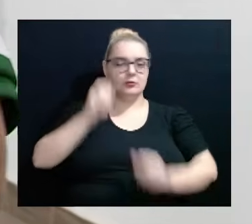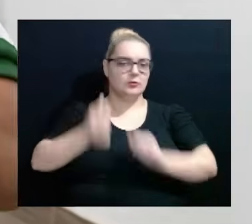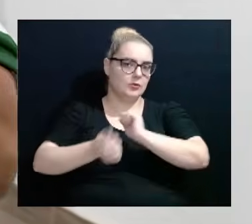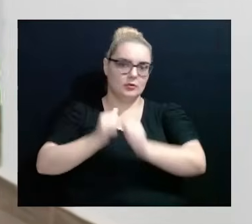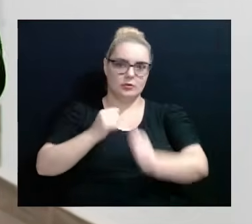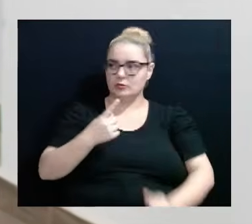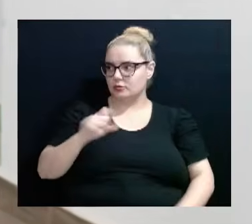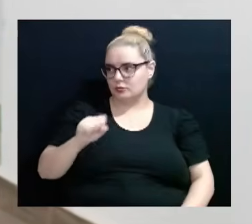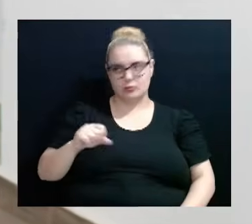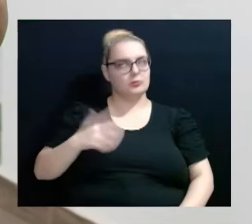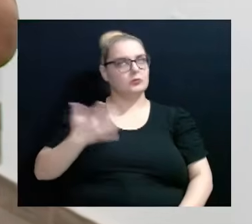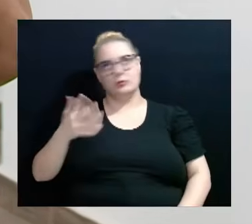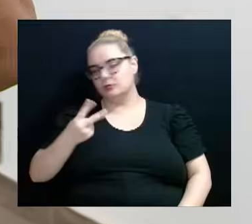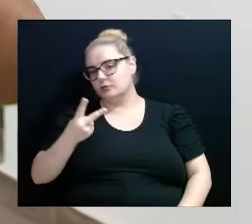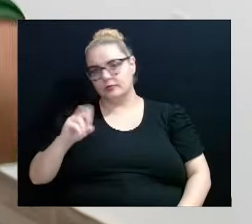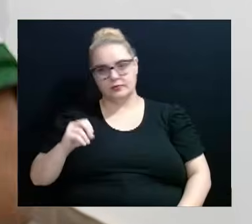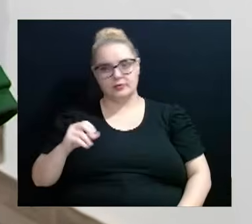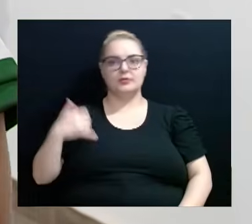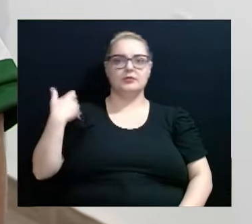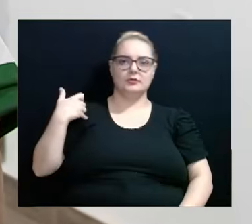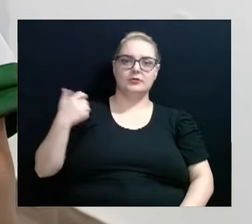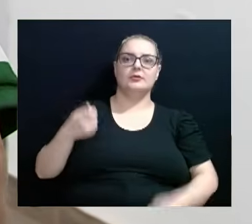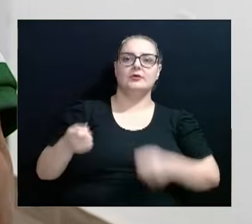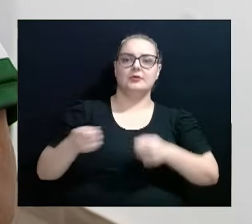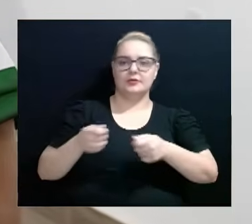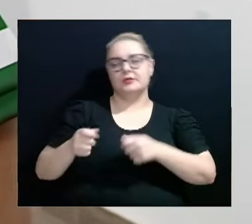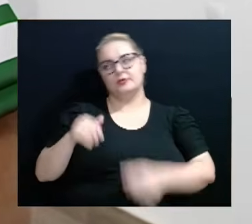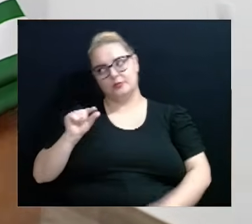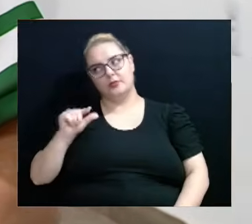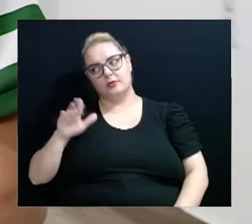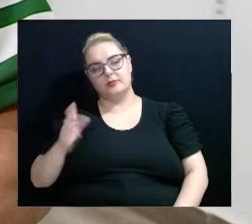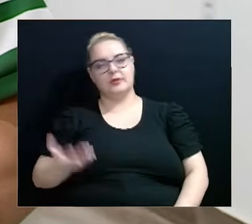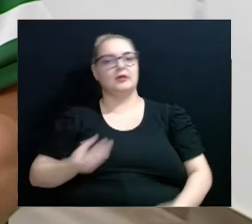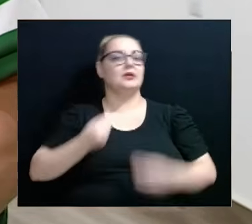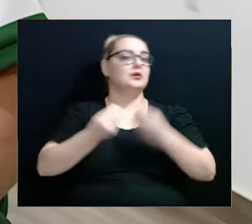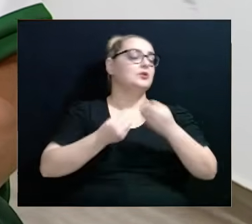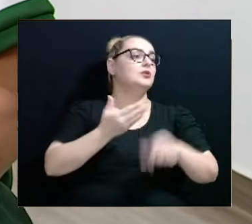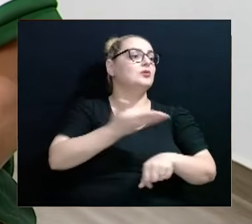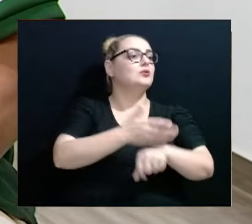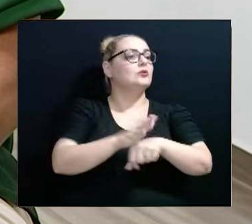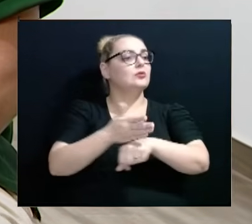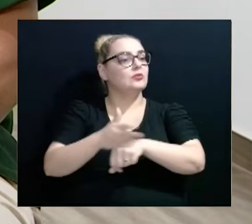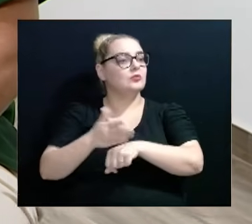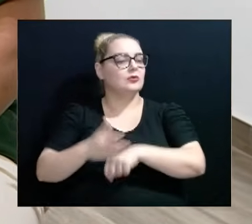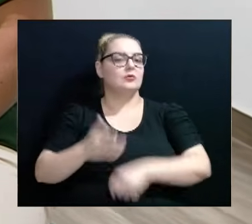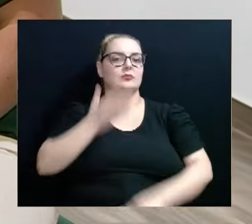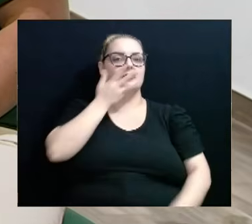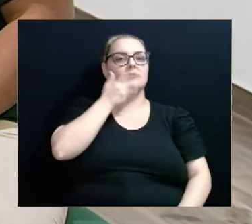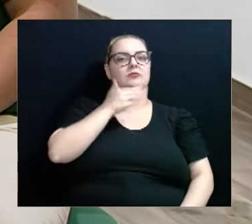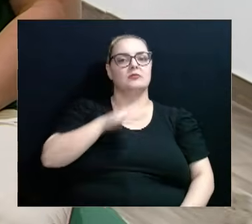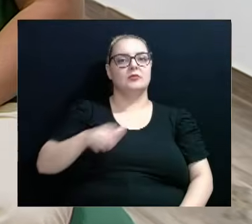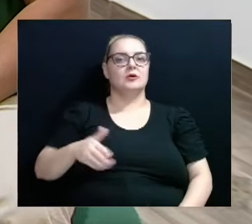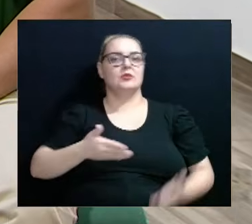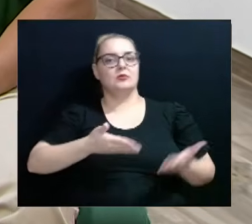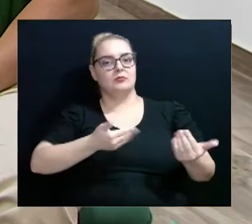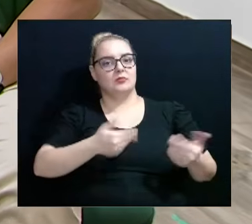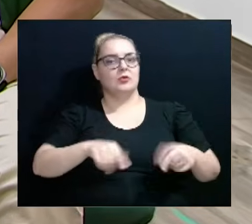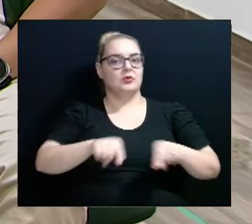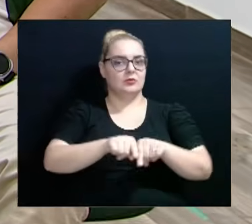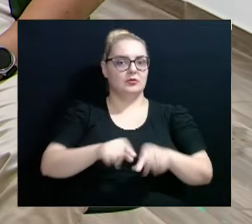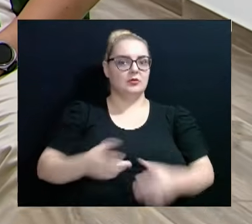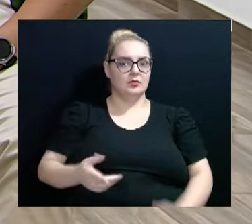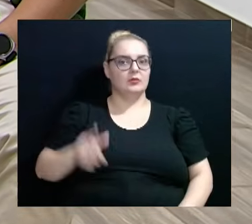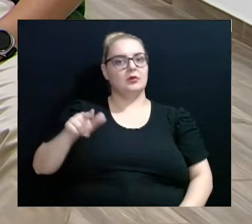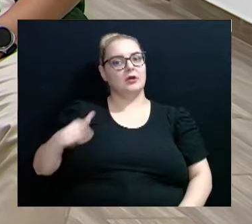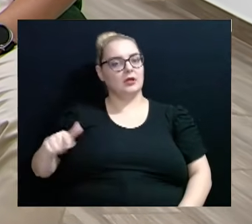pro esporte isso vai até 18, 20 anos, mas aqui Sim. a gente controla um pouquinho mais. E aí, como é que são os treinos, né, para as crianças e para